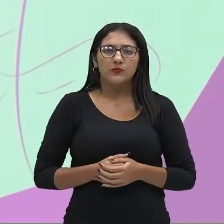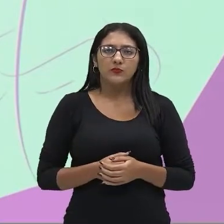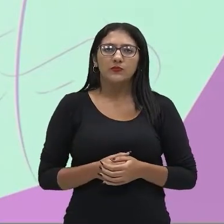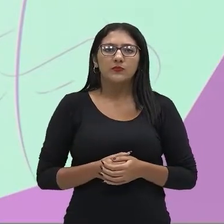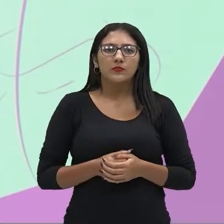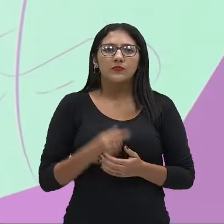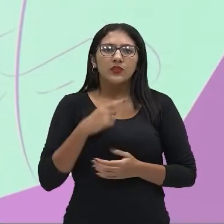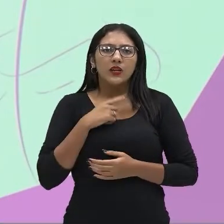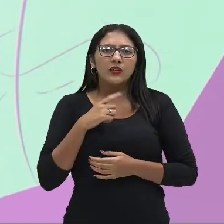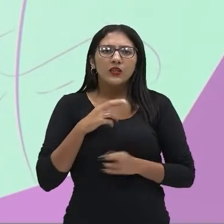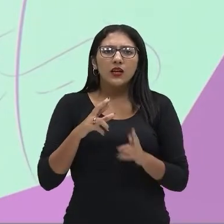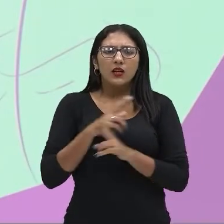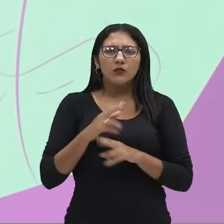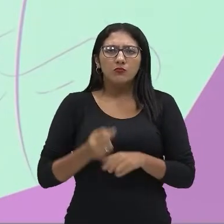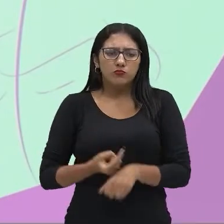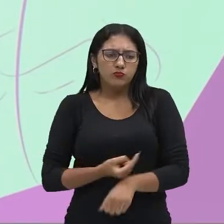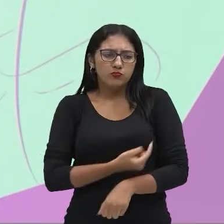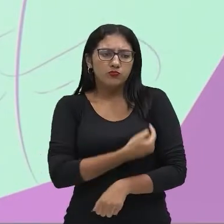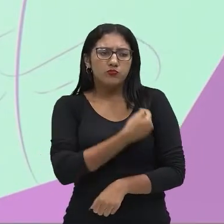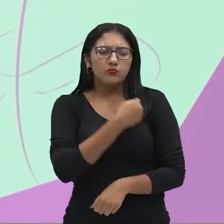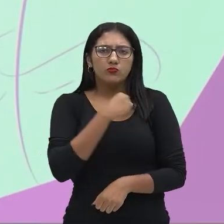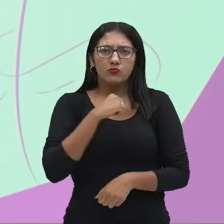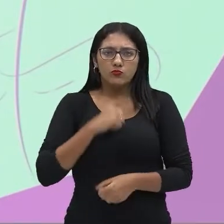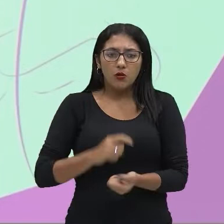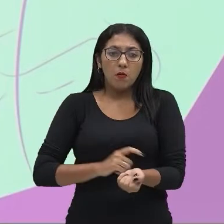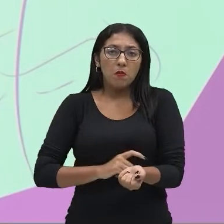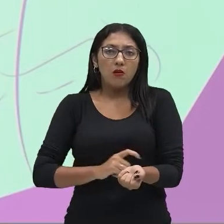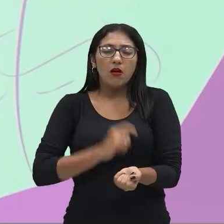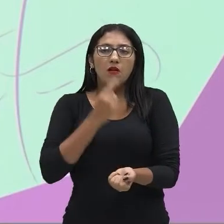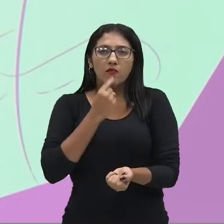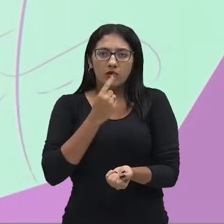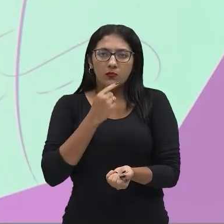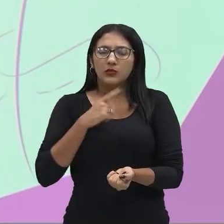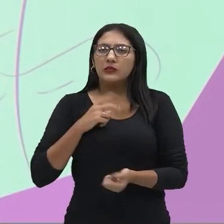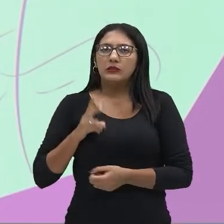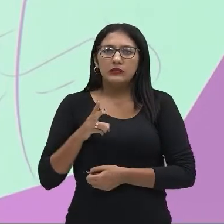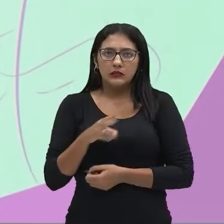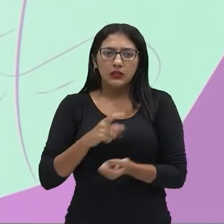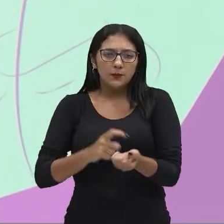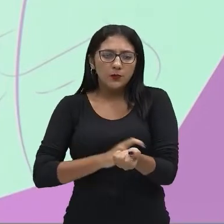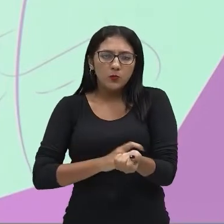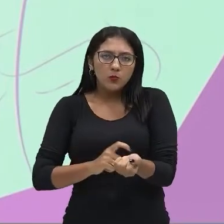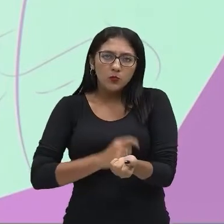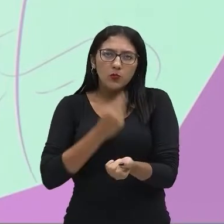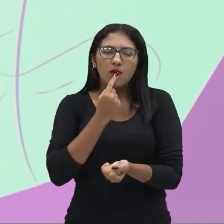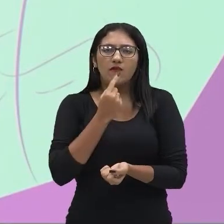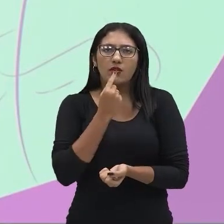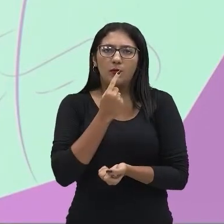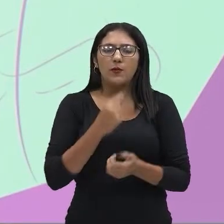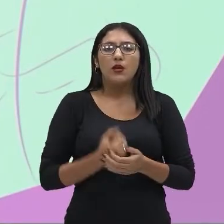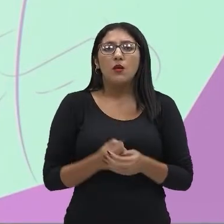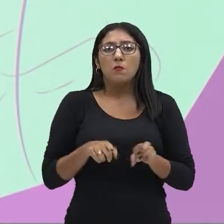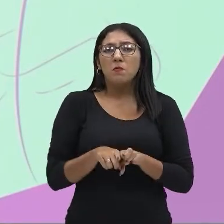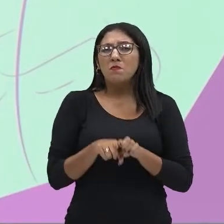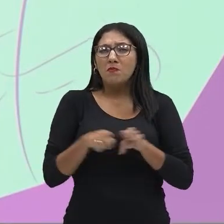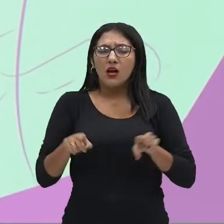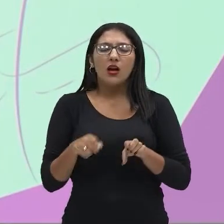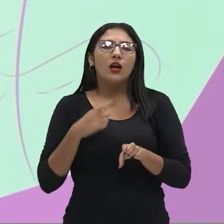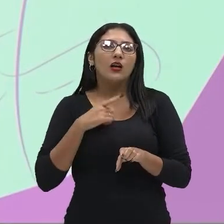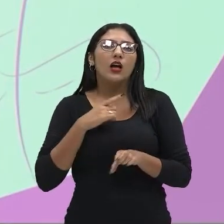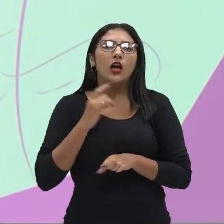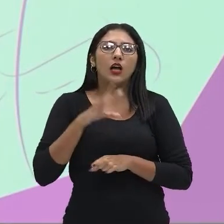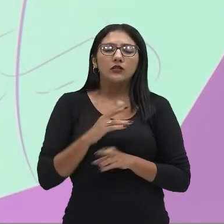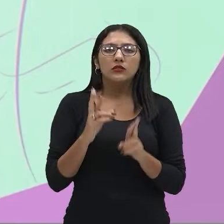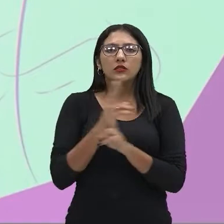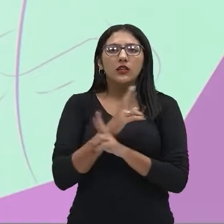São transportados pelo sangue, então os hormônios vão estar no nosso sangue, porém, atuam somente